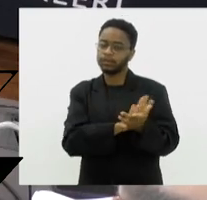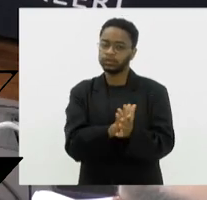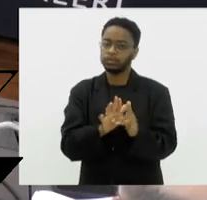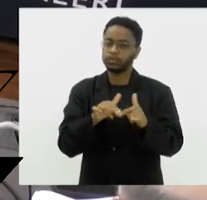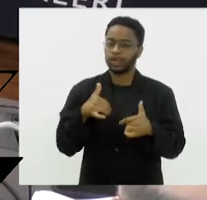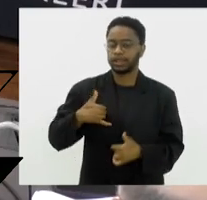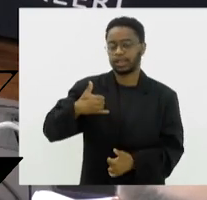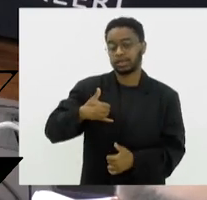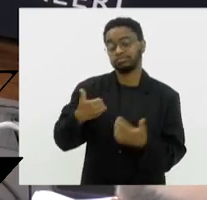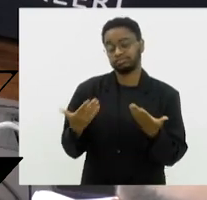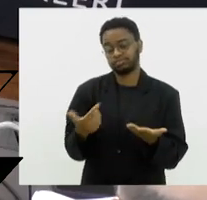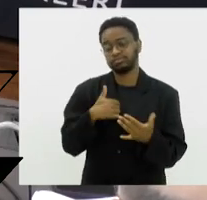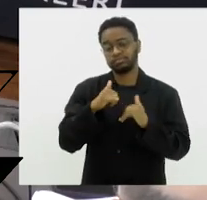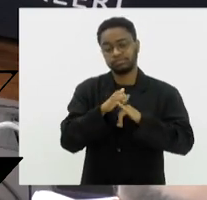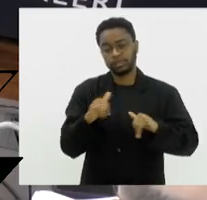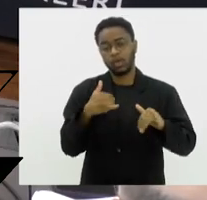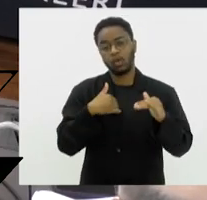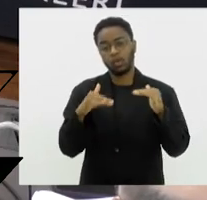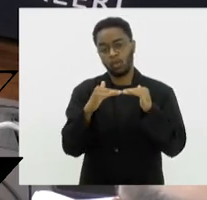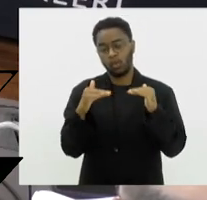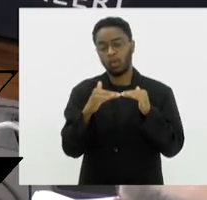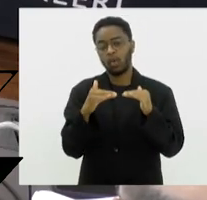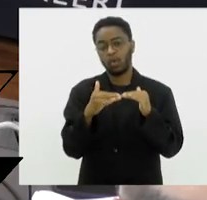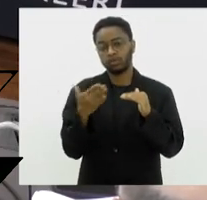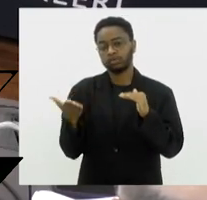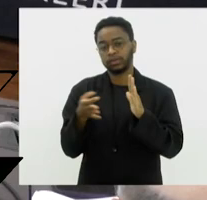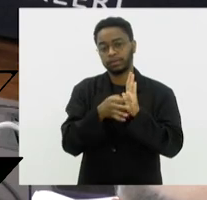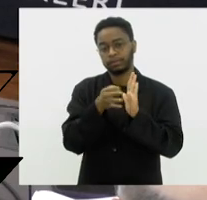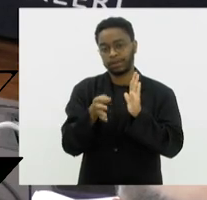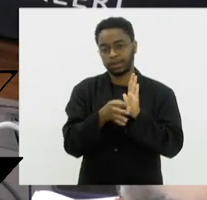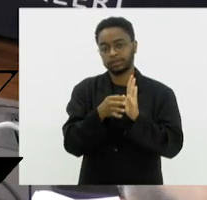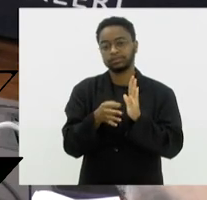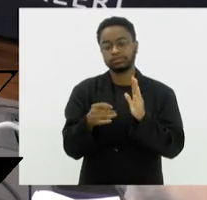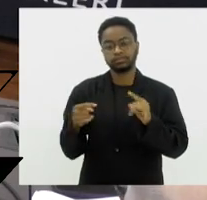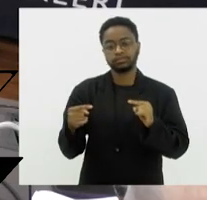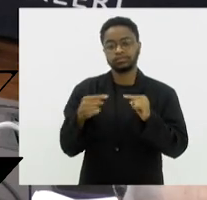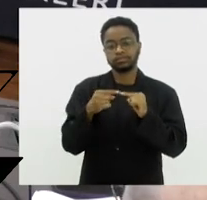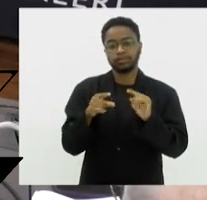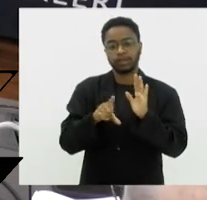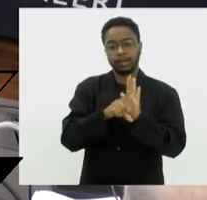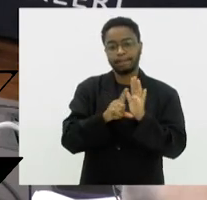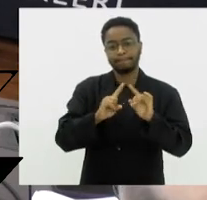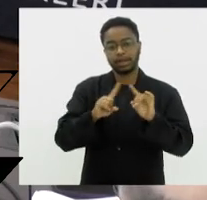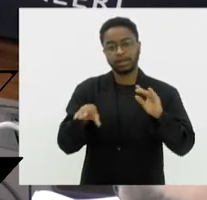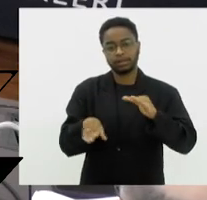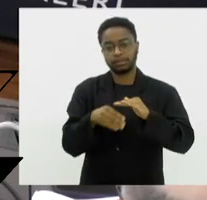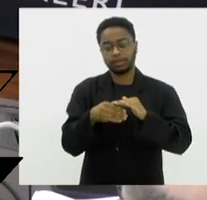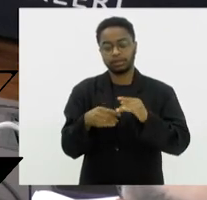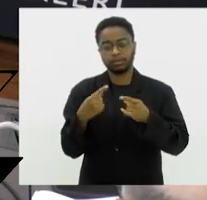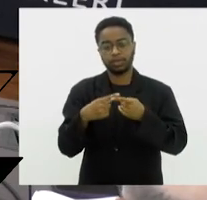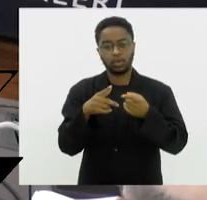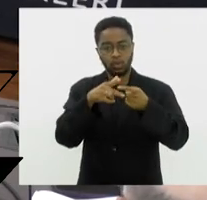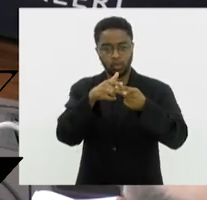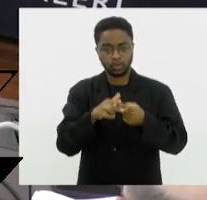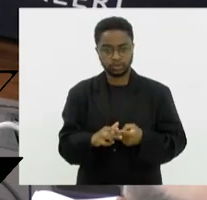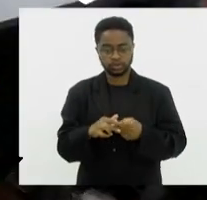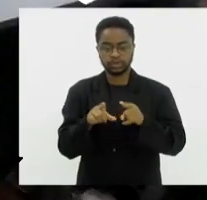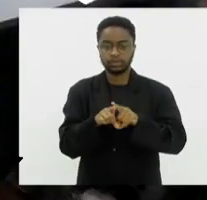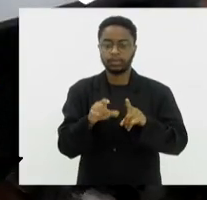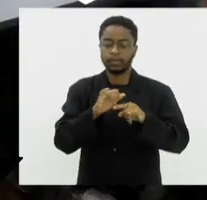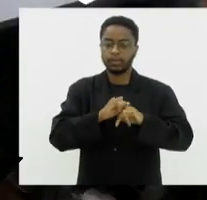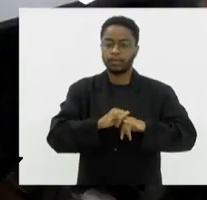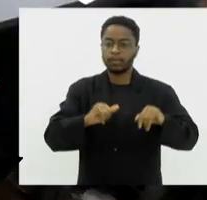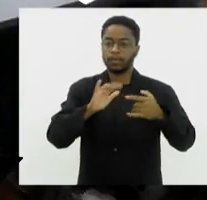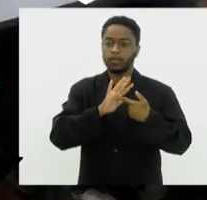que eu concordo amplamente com o parecer da legalidade com emenda, que corrige, e dizendo que, nesse caso,